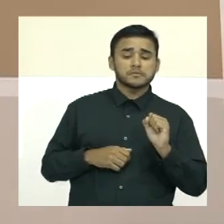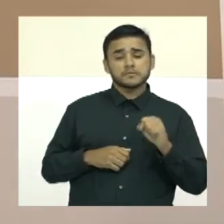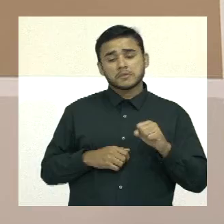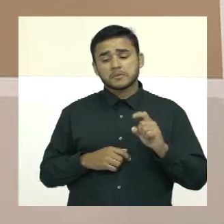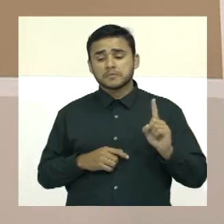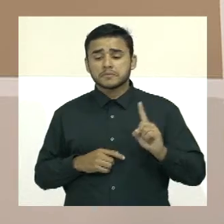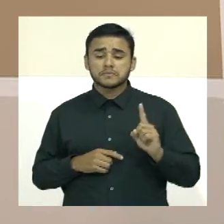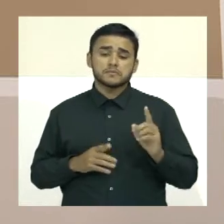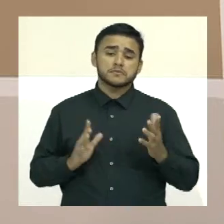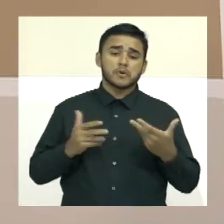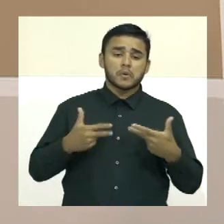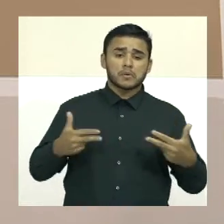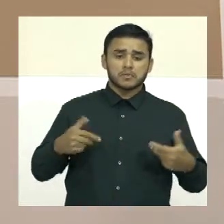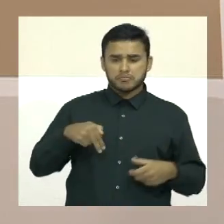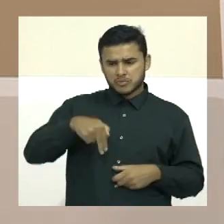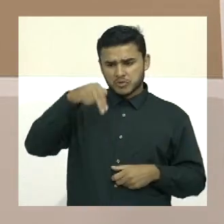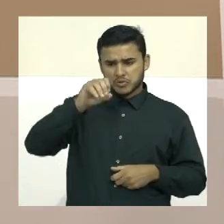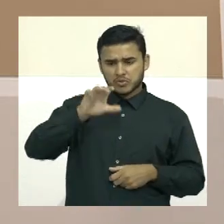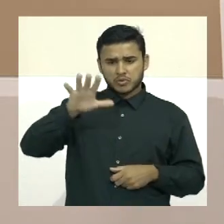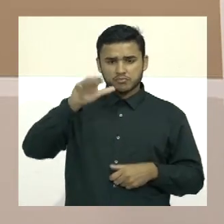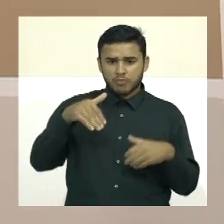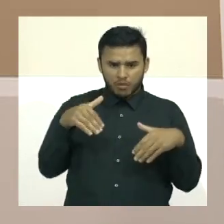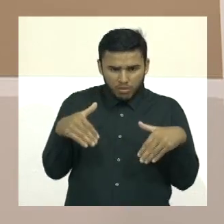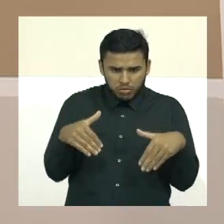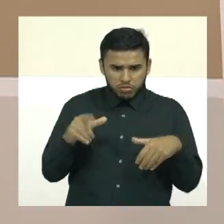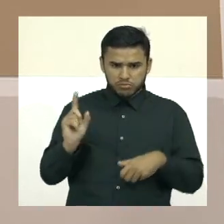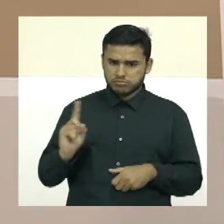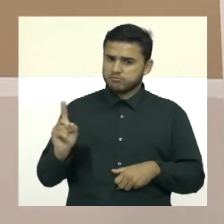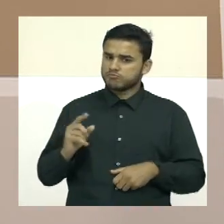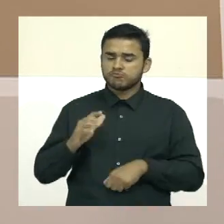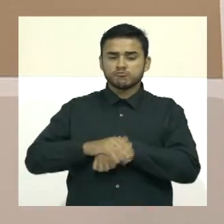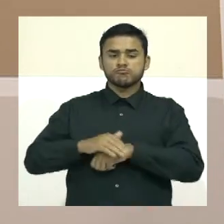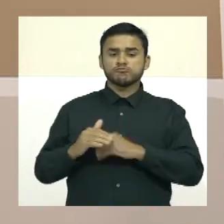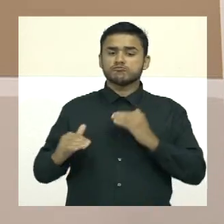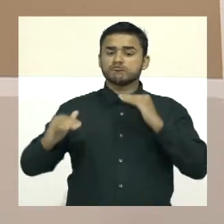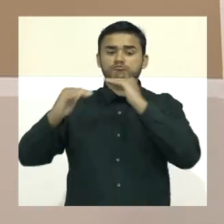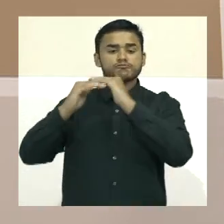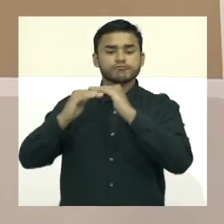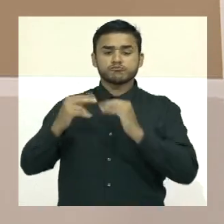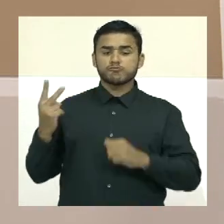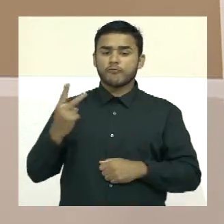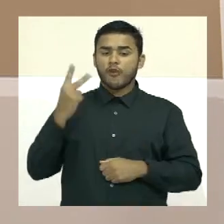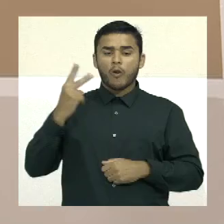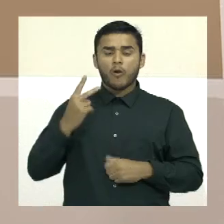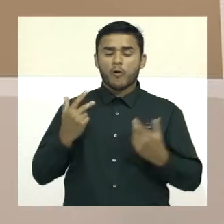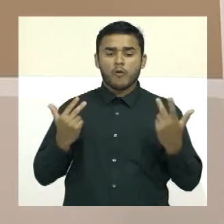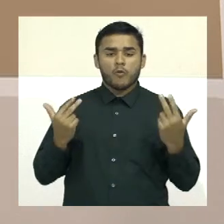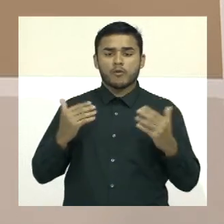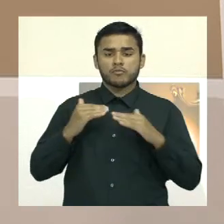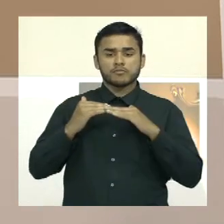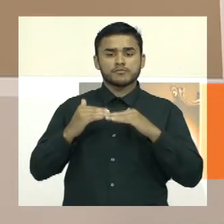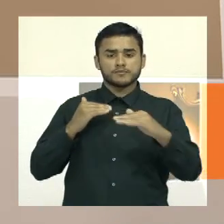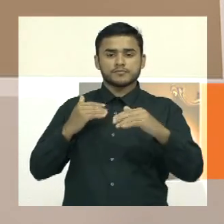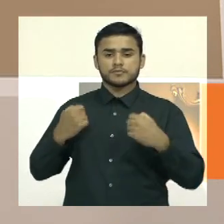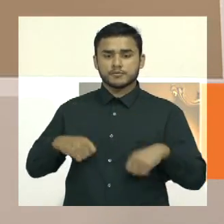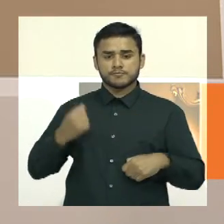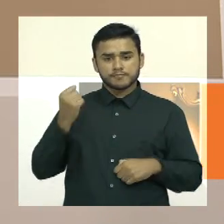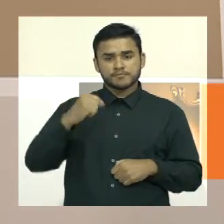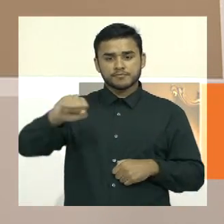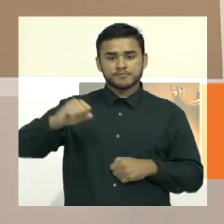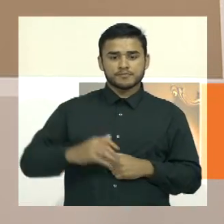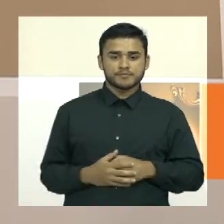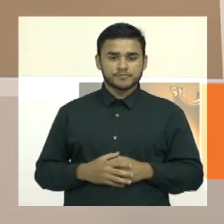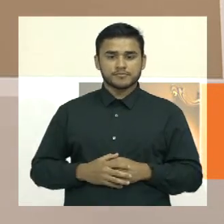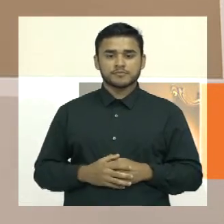nordestina não veio para ser submissa, né? Nós temos os nossos valores, queremos conservar, principalmente a liberdade de defendê-los.